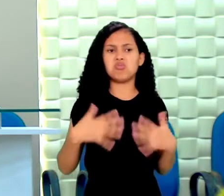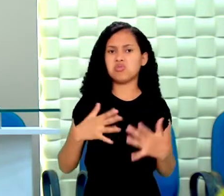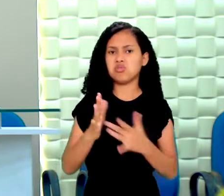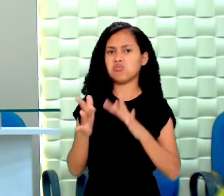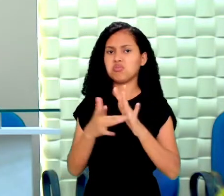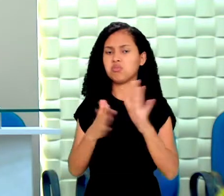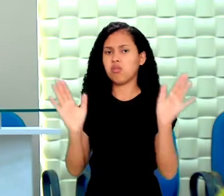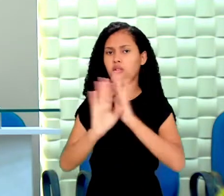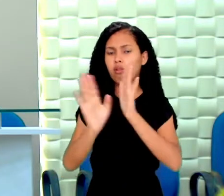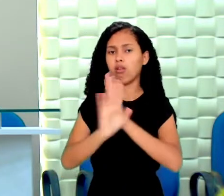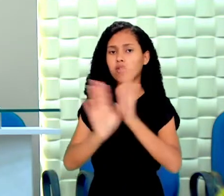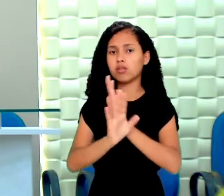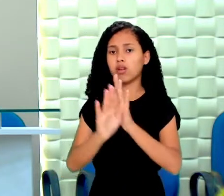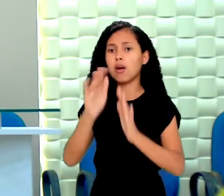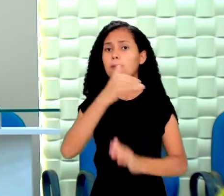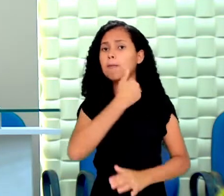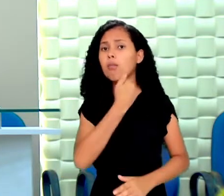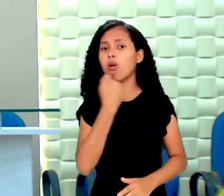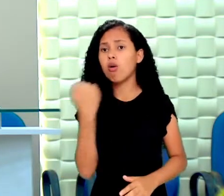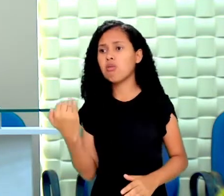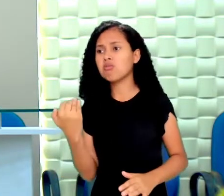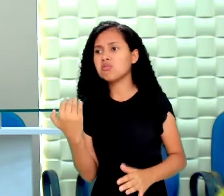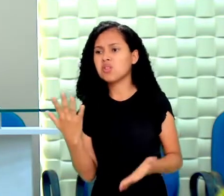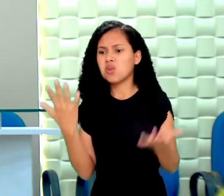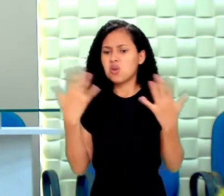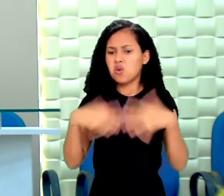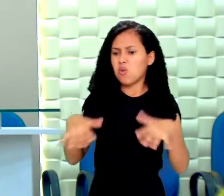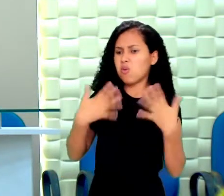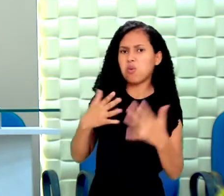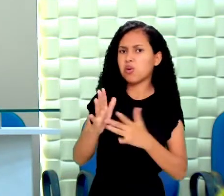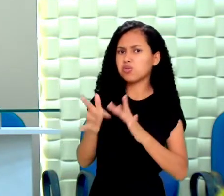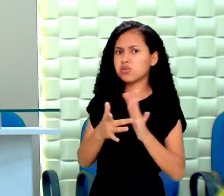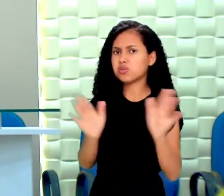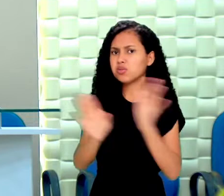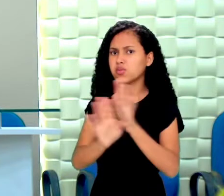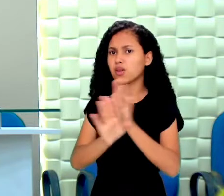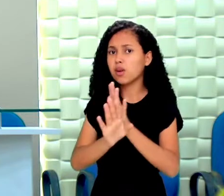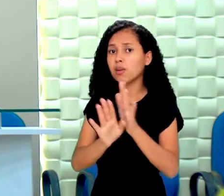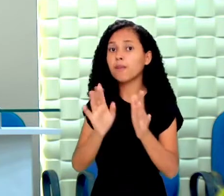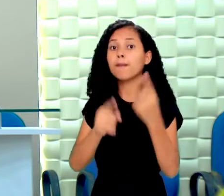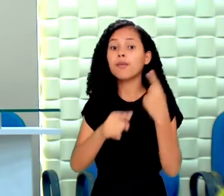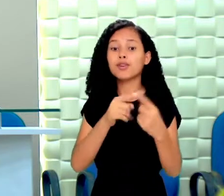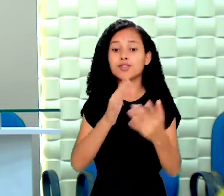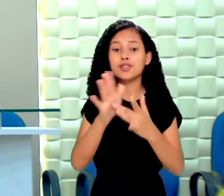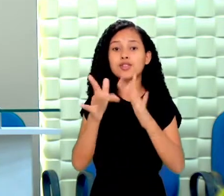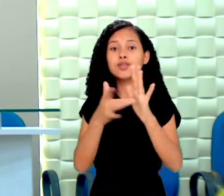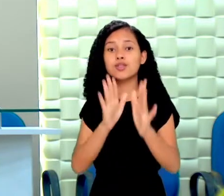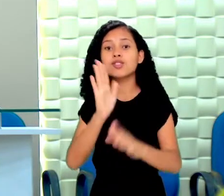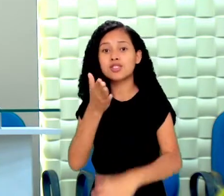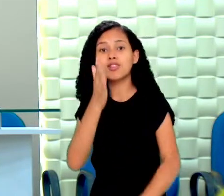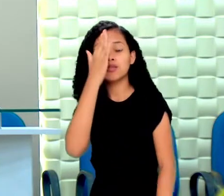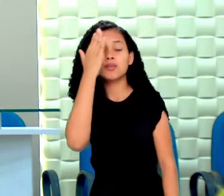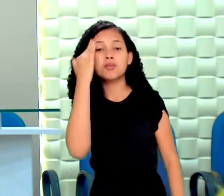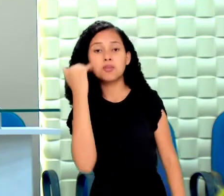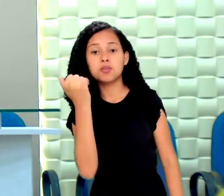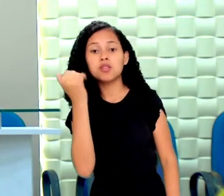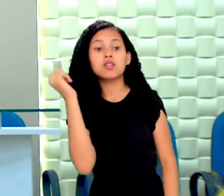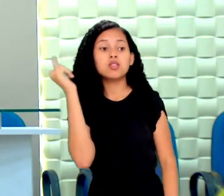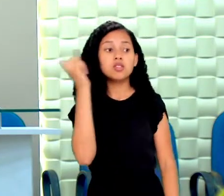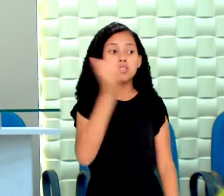A sentença de morte não o surpreende, porque ele mesmo já havia dito aos seus discípulos,